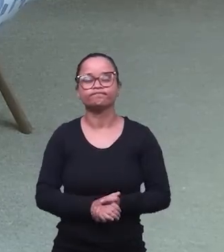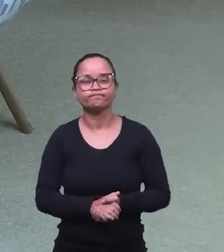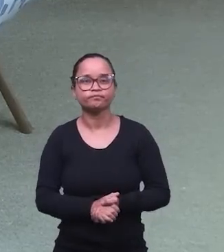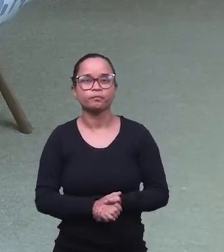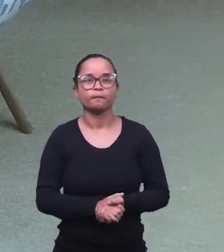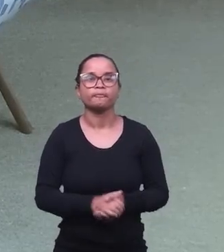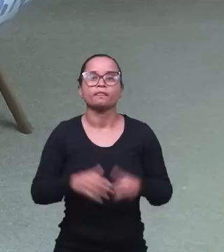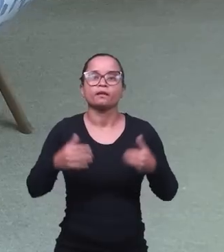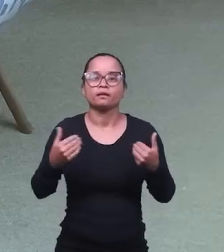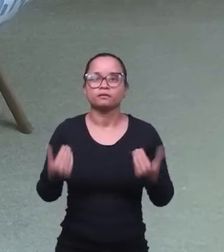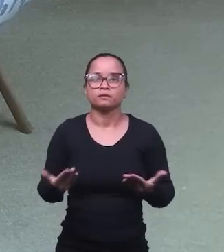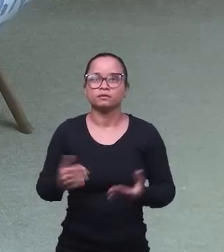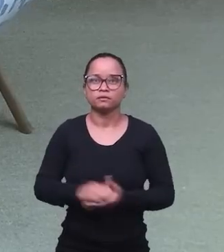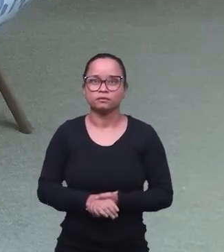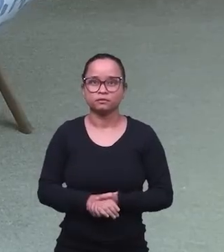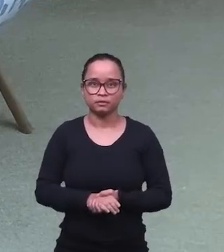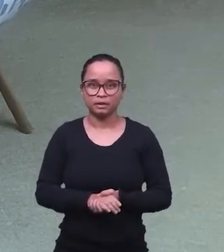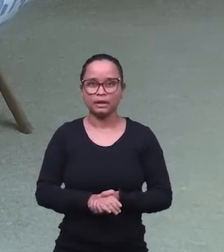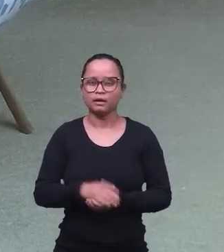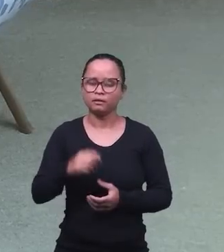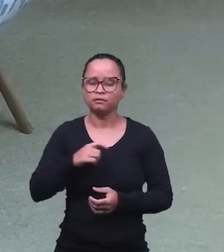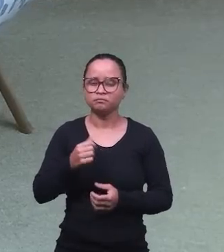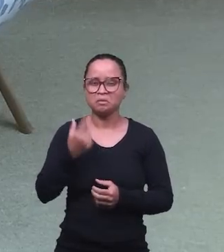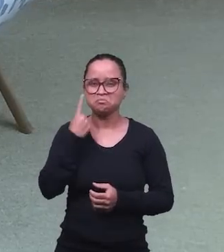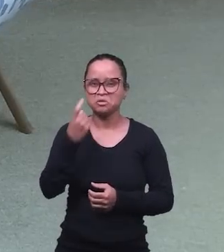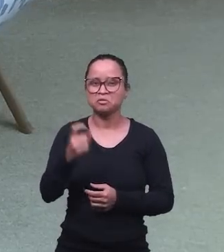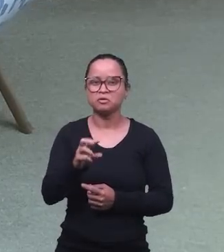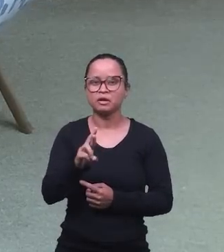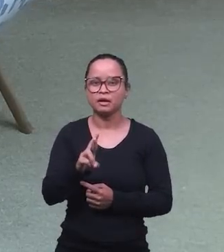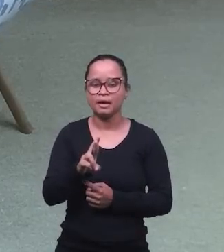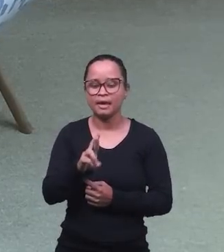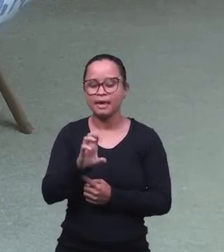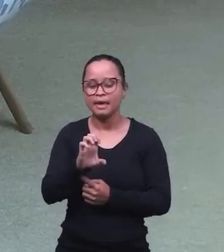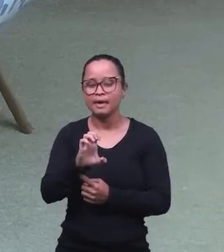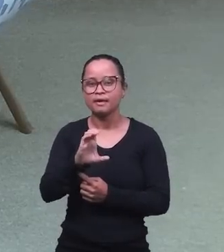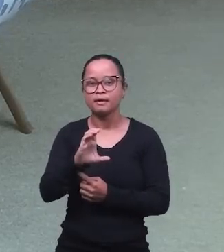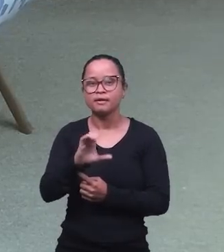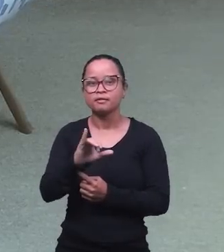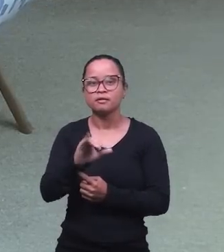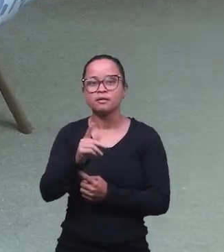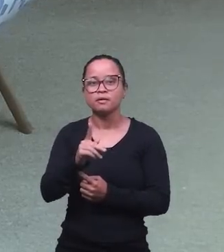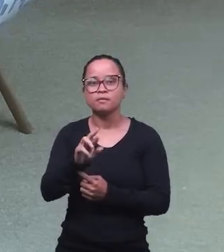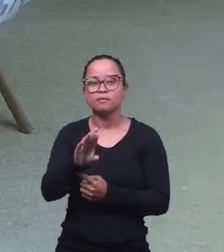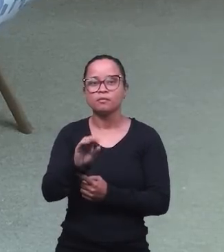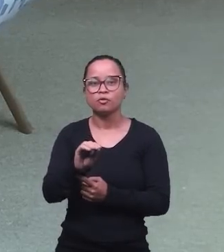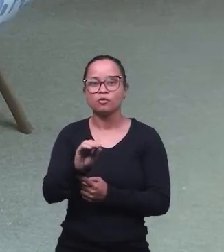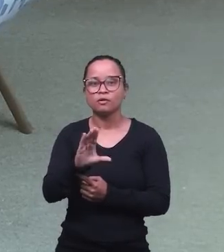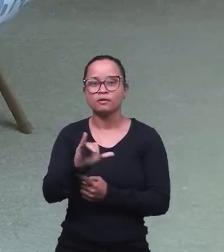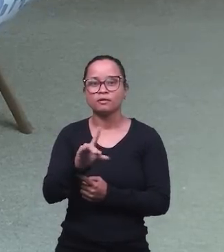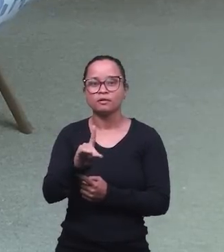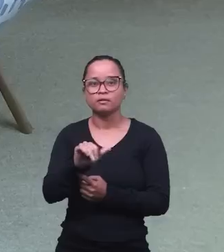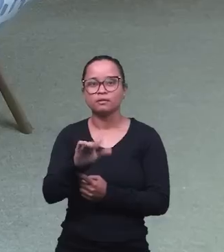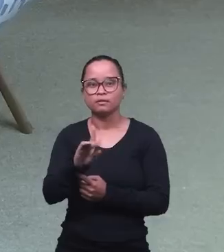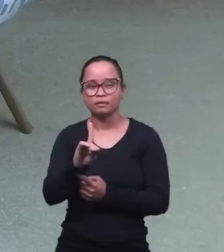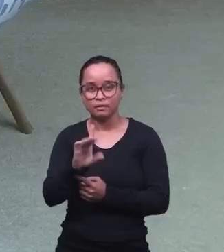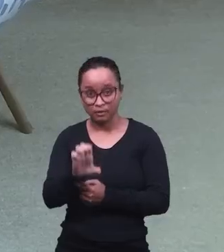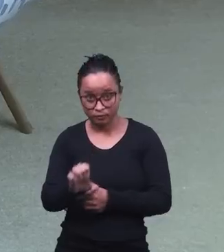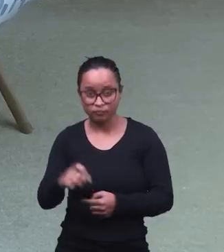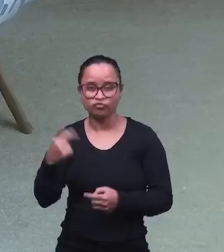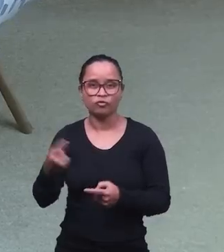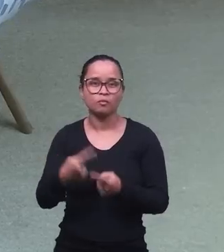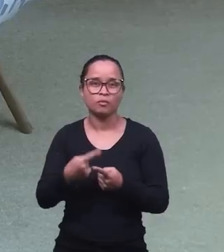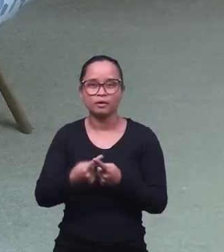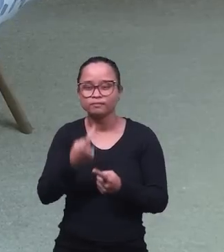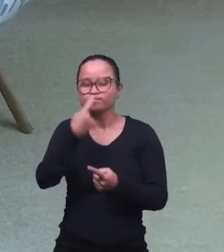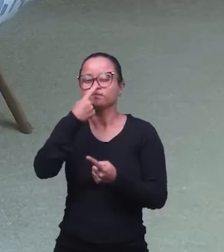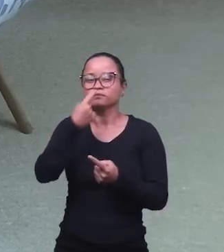interessante essa colocação, né, da reciprocidade, ou seja, dessa intimidade, dessa integração que é tão importante, não